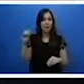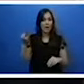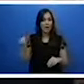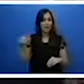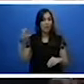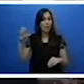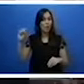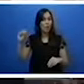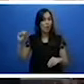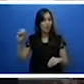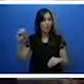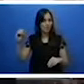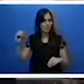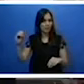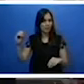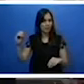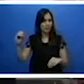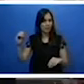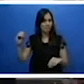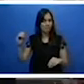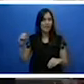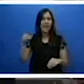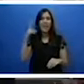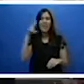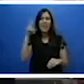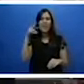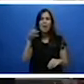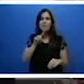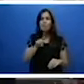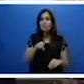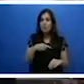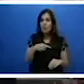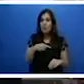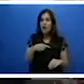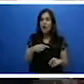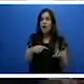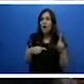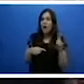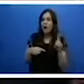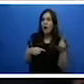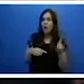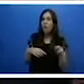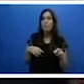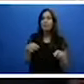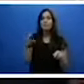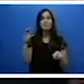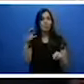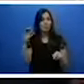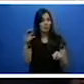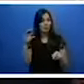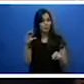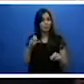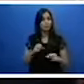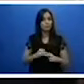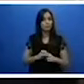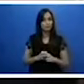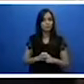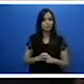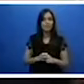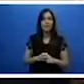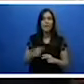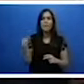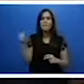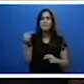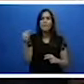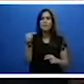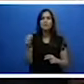R$ 750,80. Lembrando que a vírgula separa reais de centavos, tá bom? Menos R$ 265.